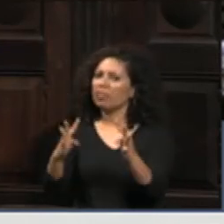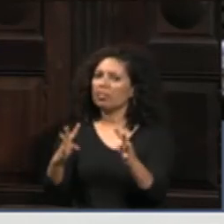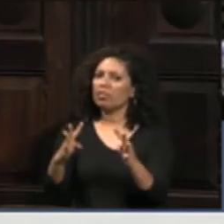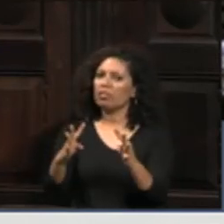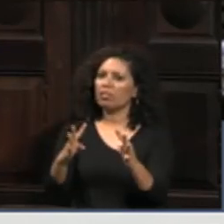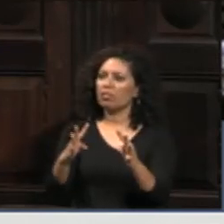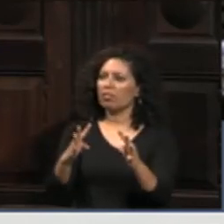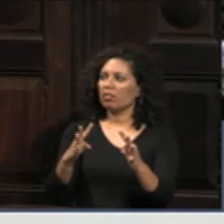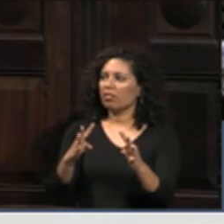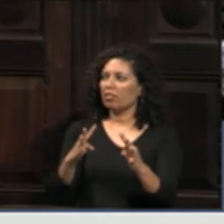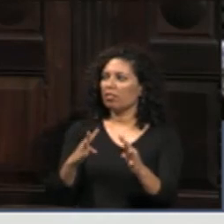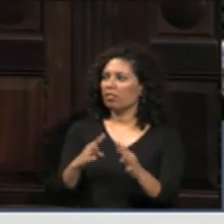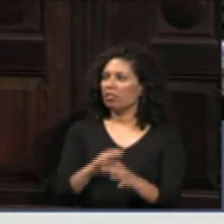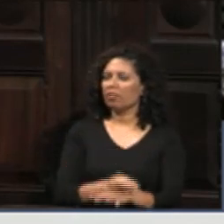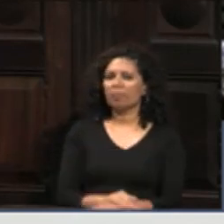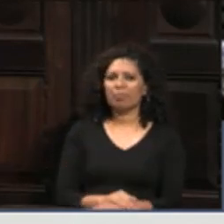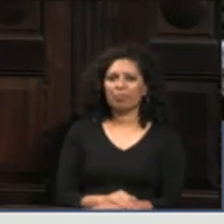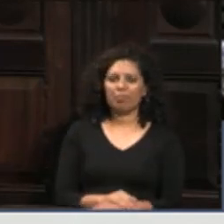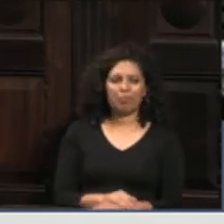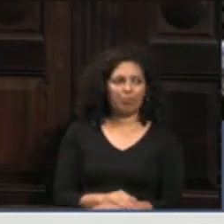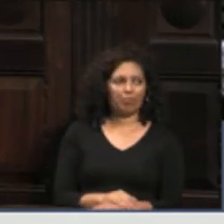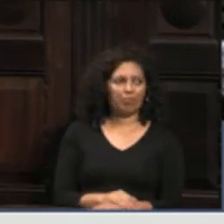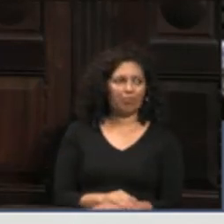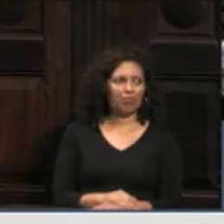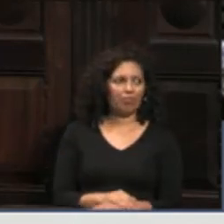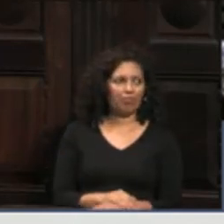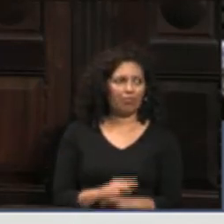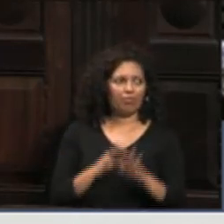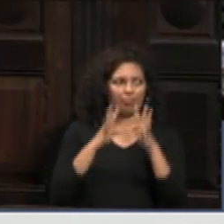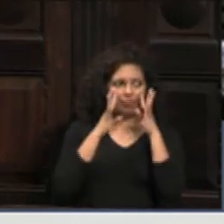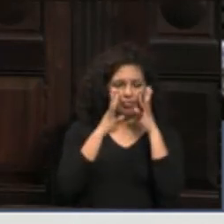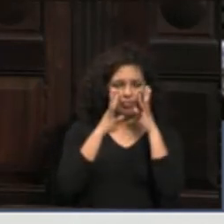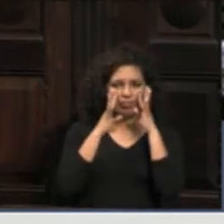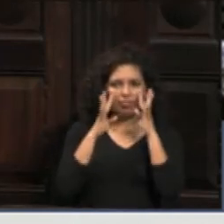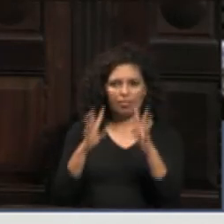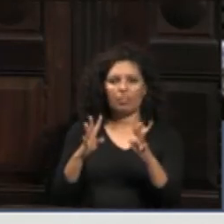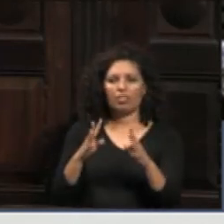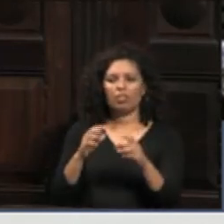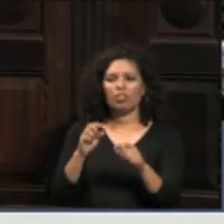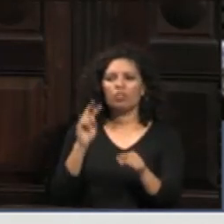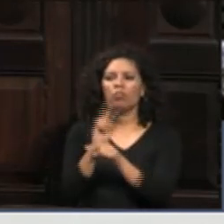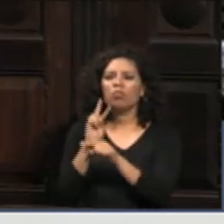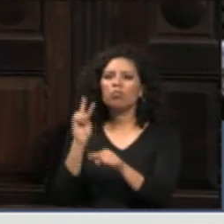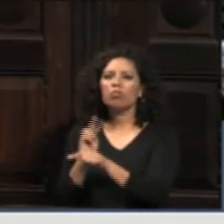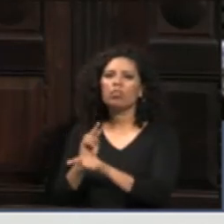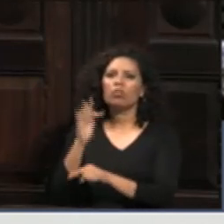de zelo, um olhar de esperança,